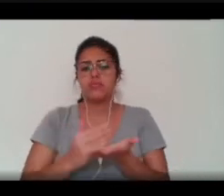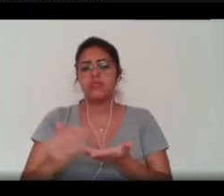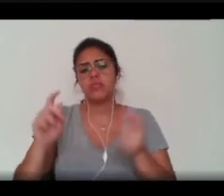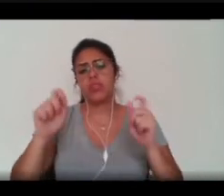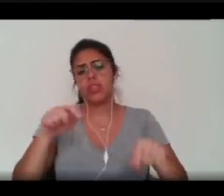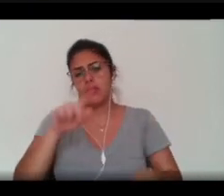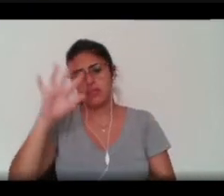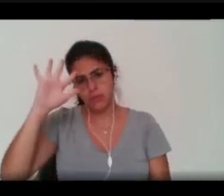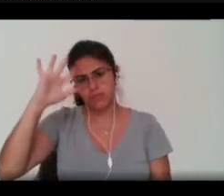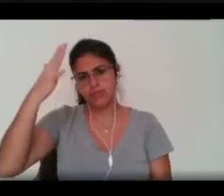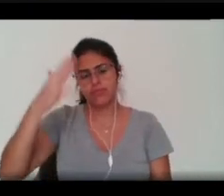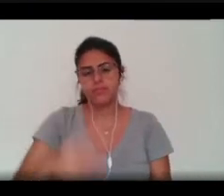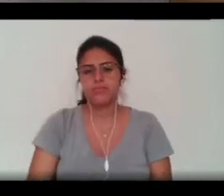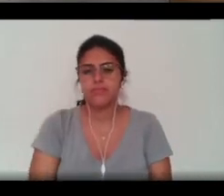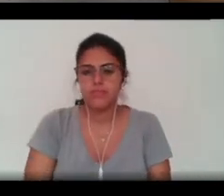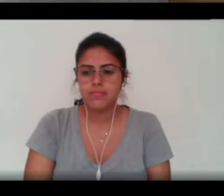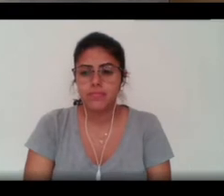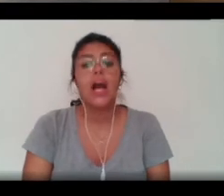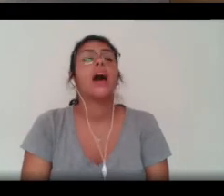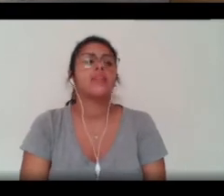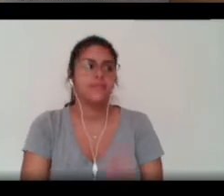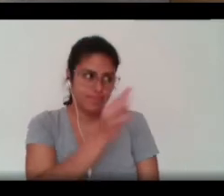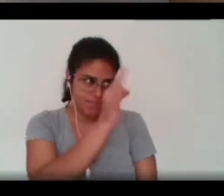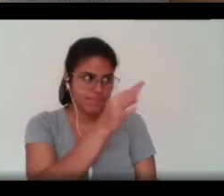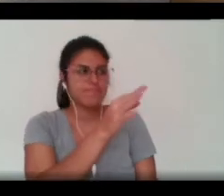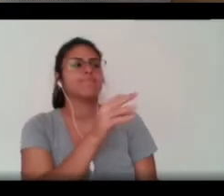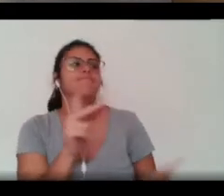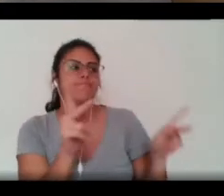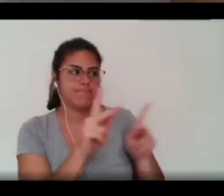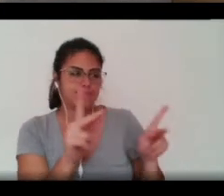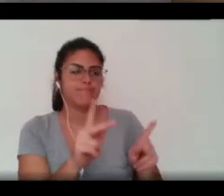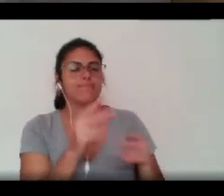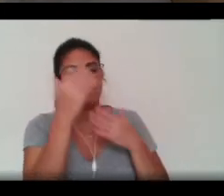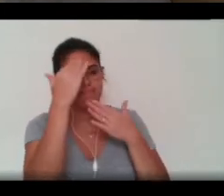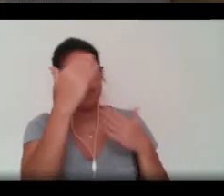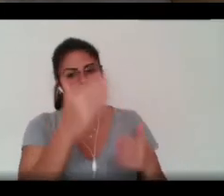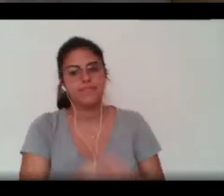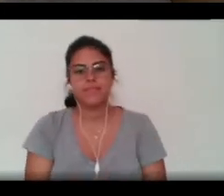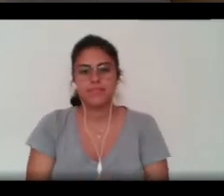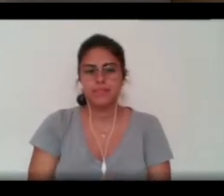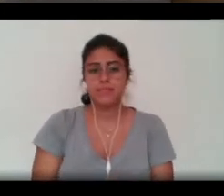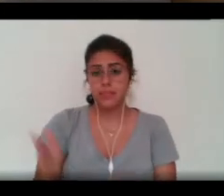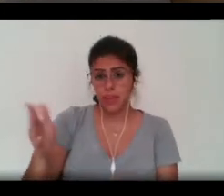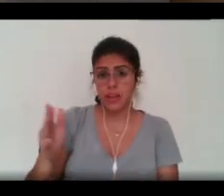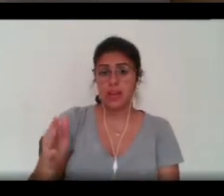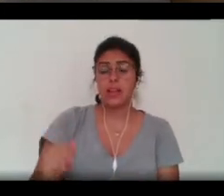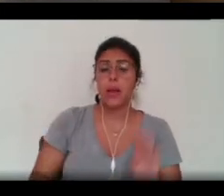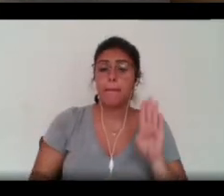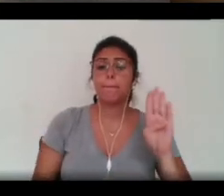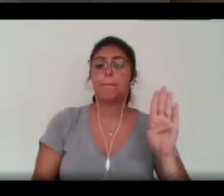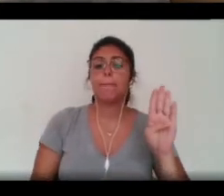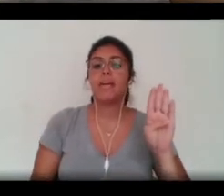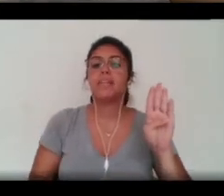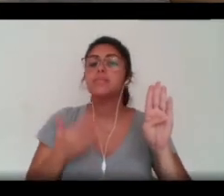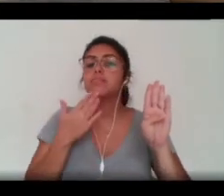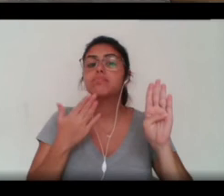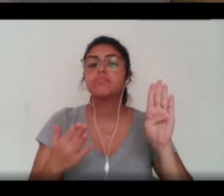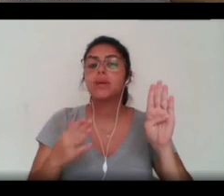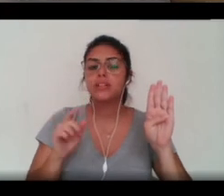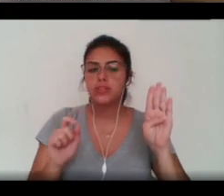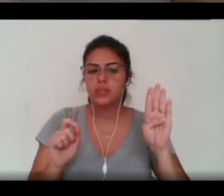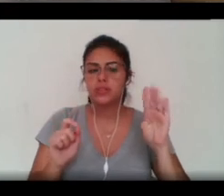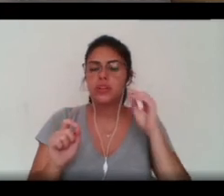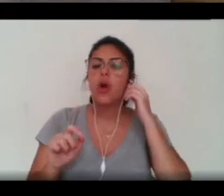Certo, professora. Obrigada. E aí, na letra B, ele pede a posição do ônibus